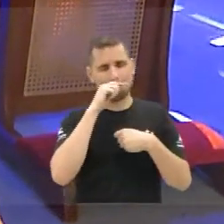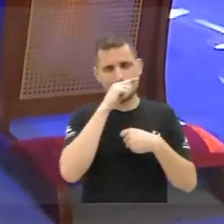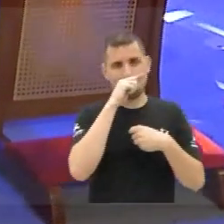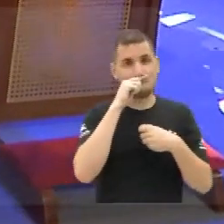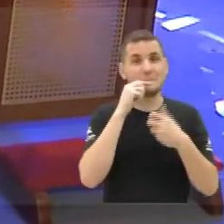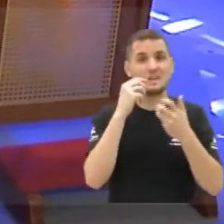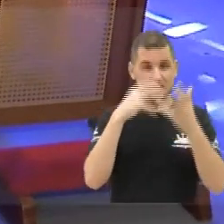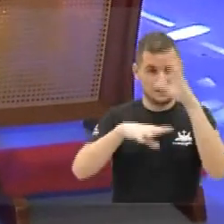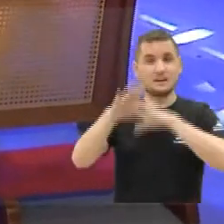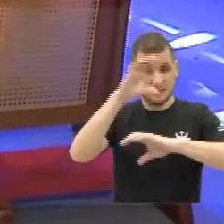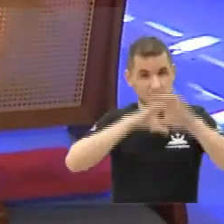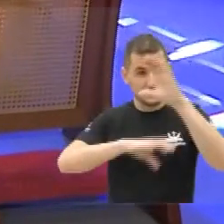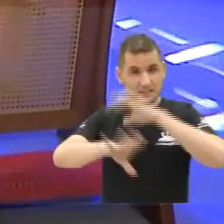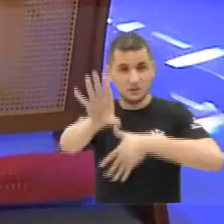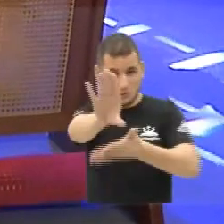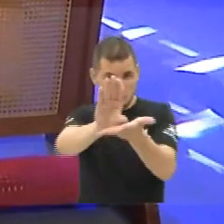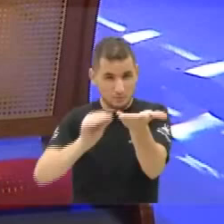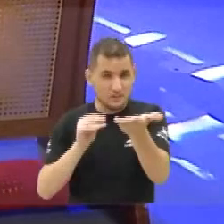eu te